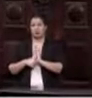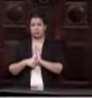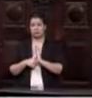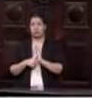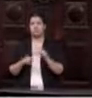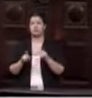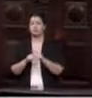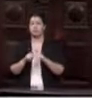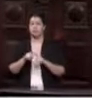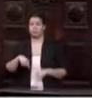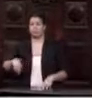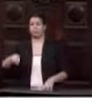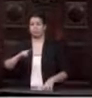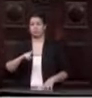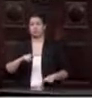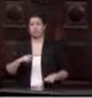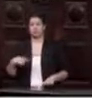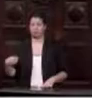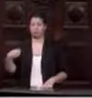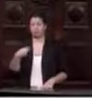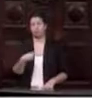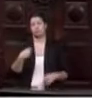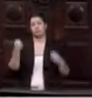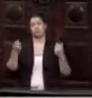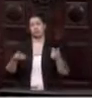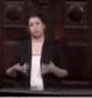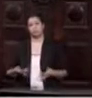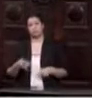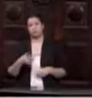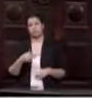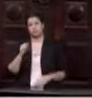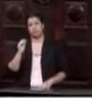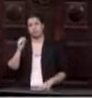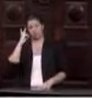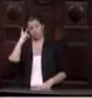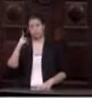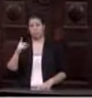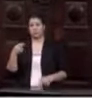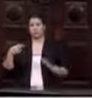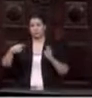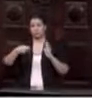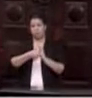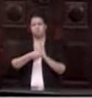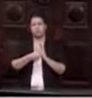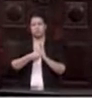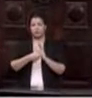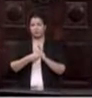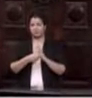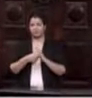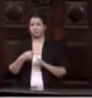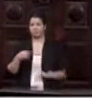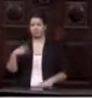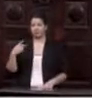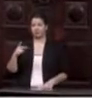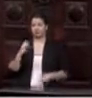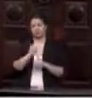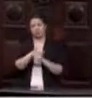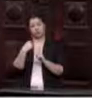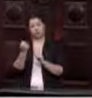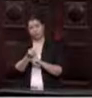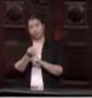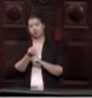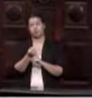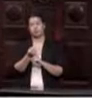Nós nos colocamos nessa tribuna para denunciar a situação da assistência